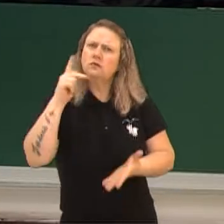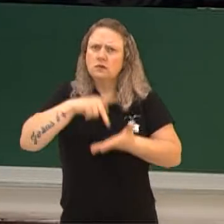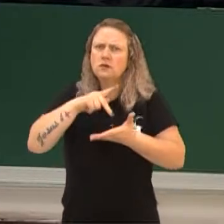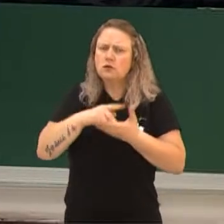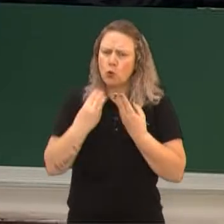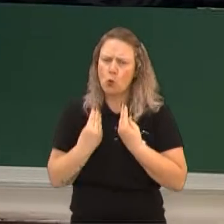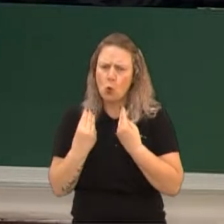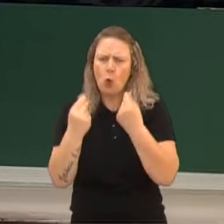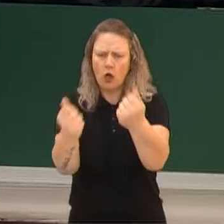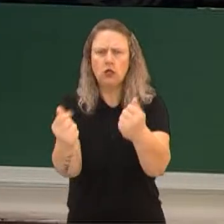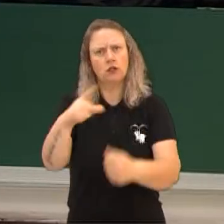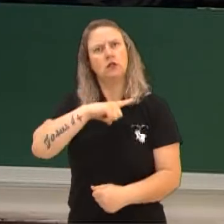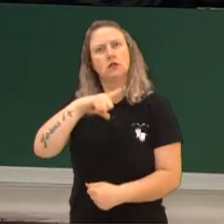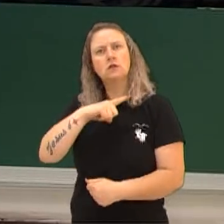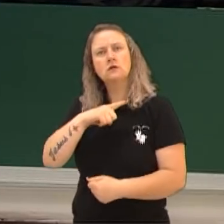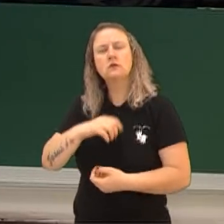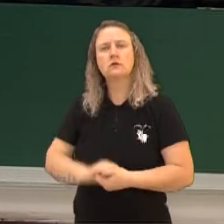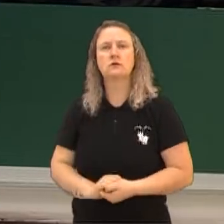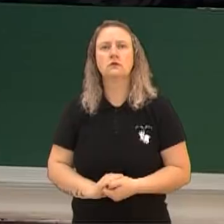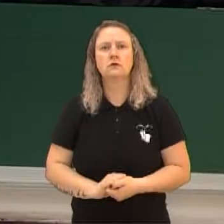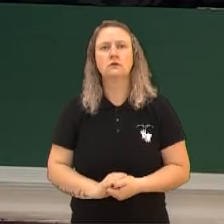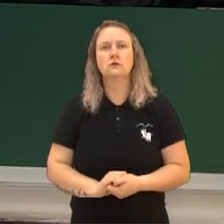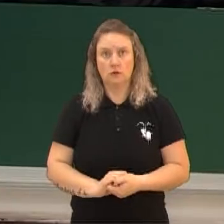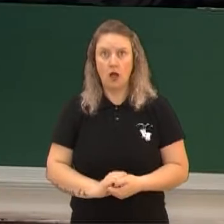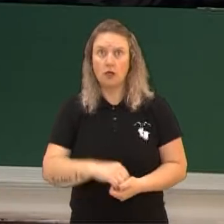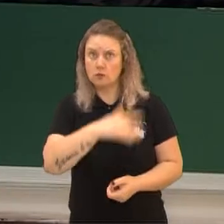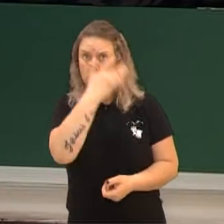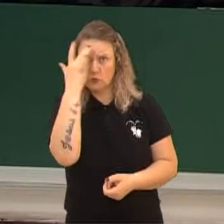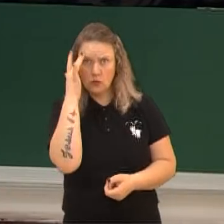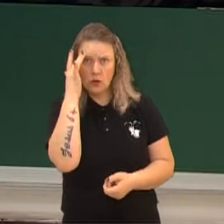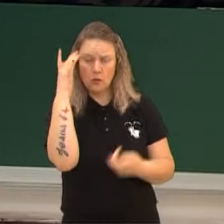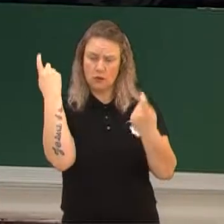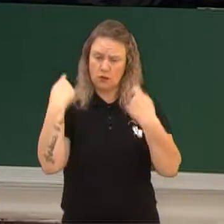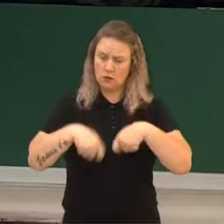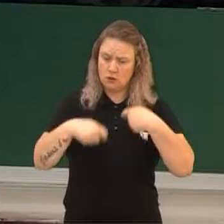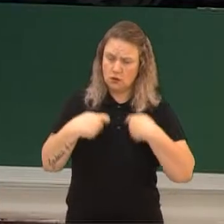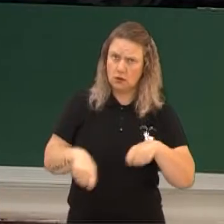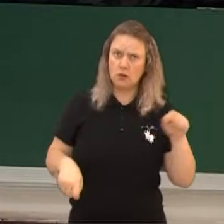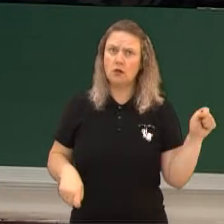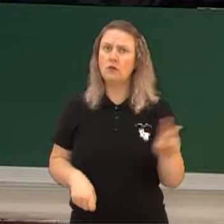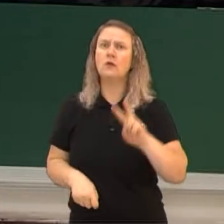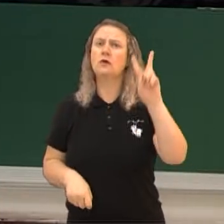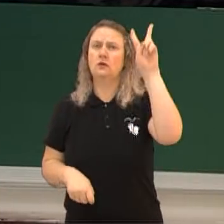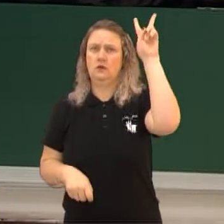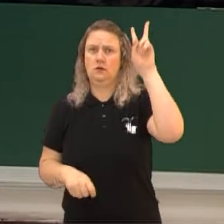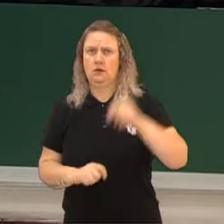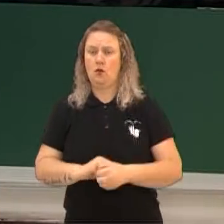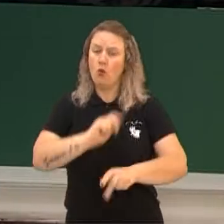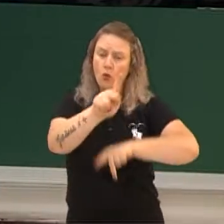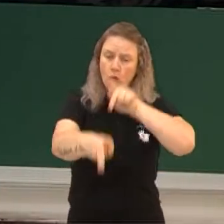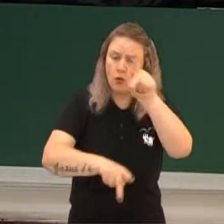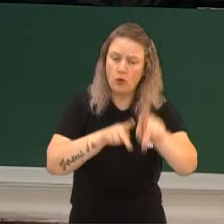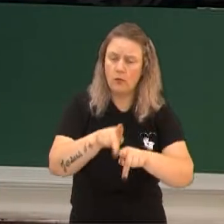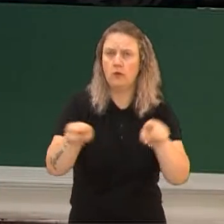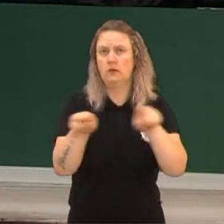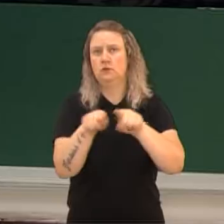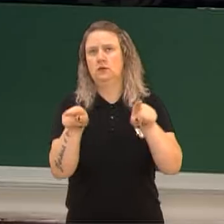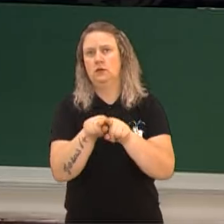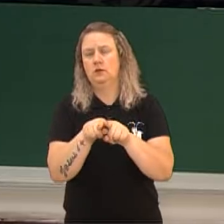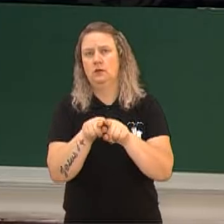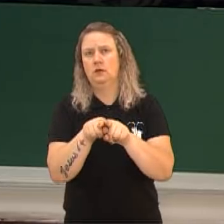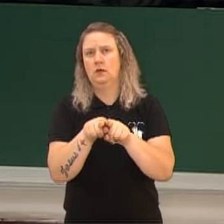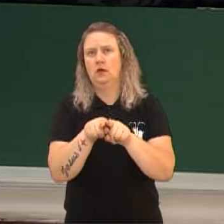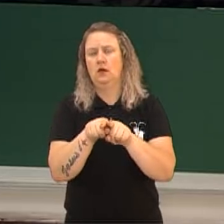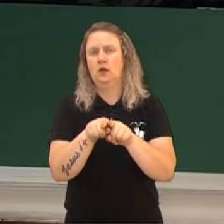o espectador que tem que falar se a arte é boa ou não, mas só que também o artista ele não pode se reprimir, né? Às vezes por causa da indústria, né? Por